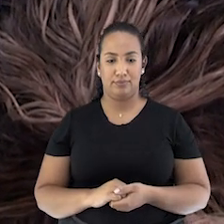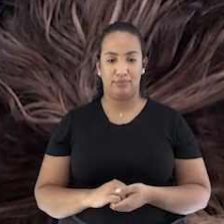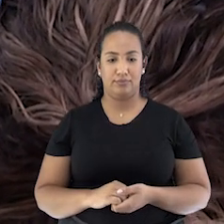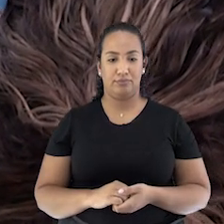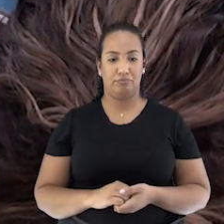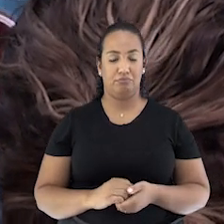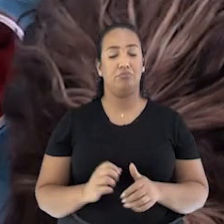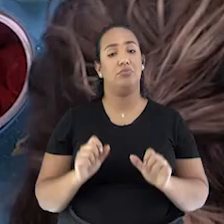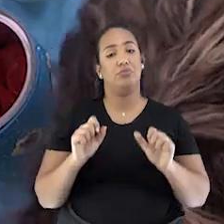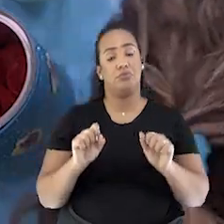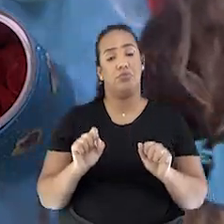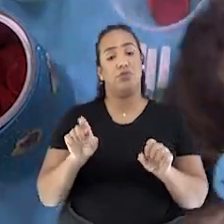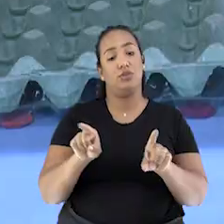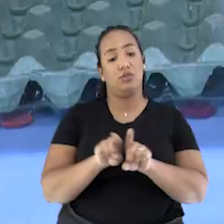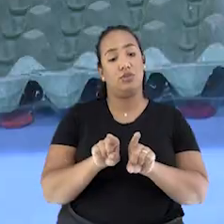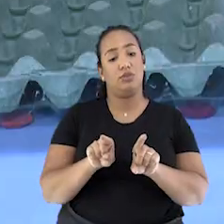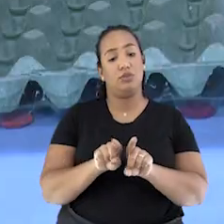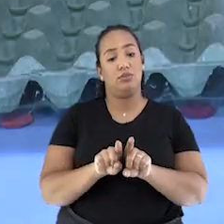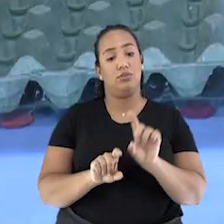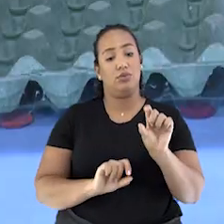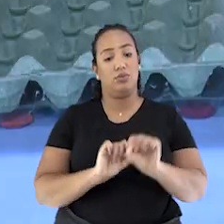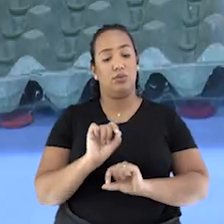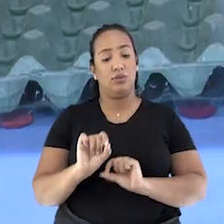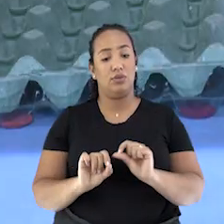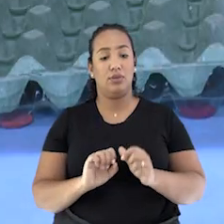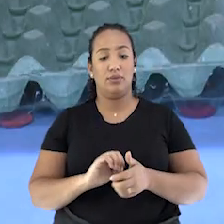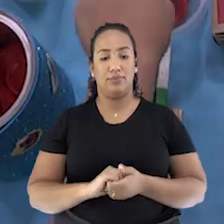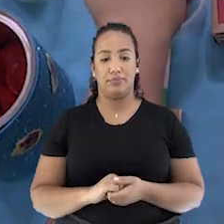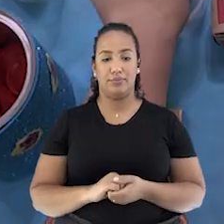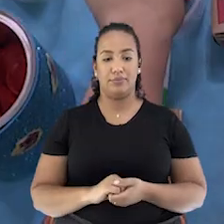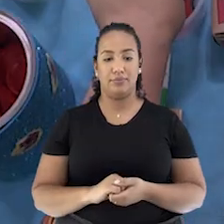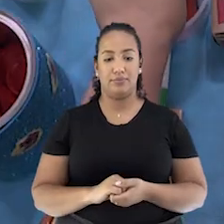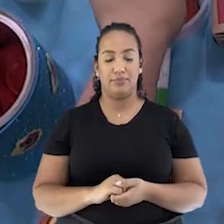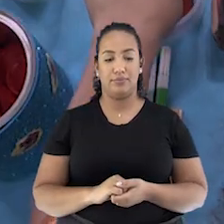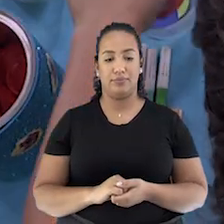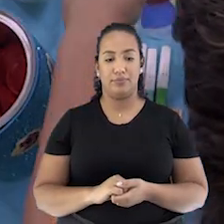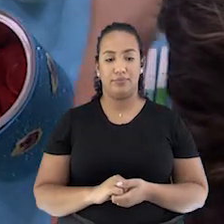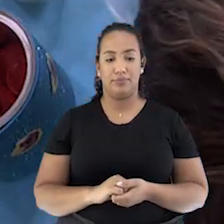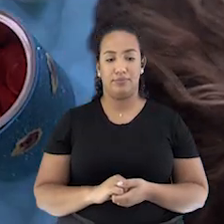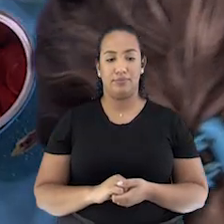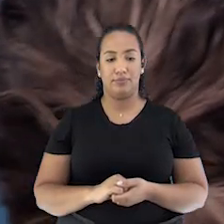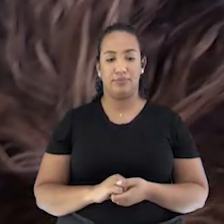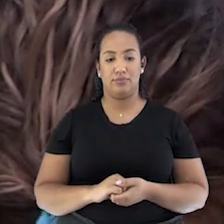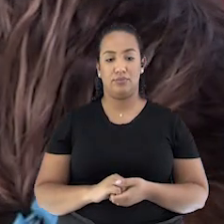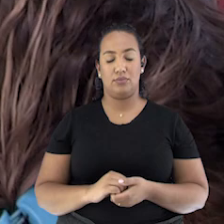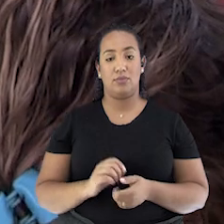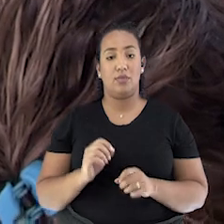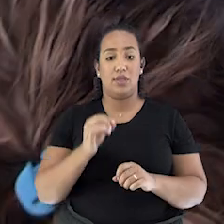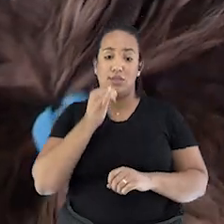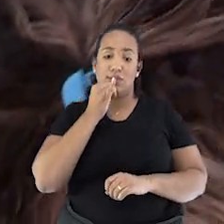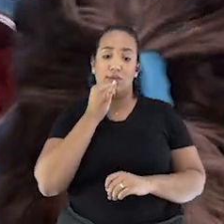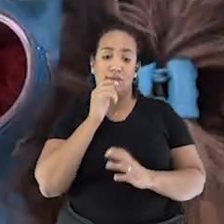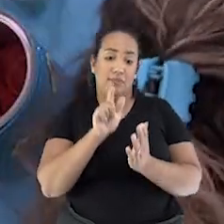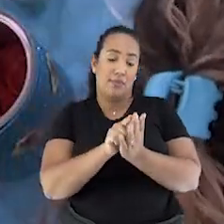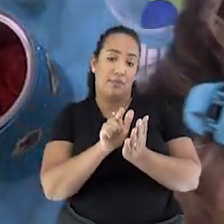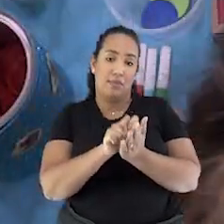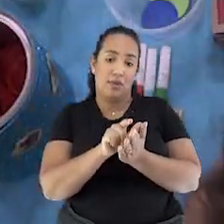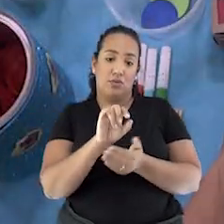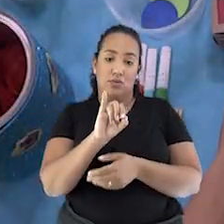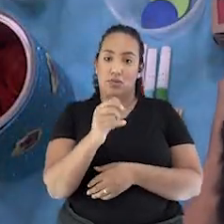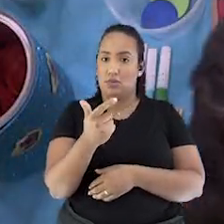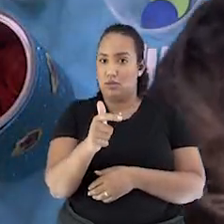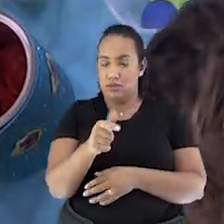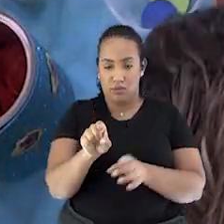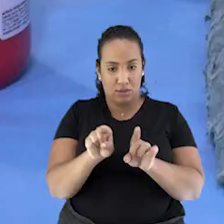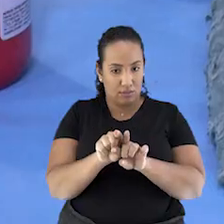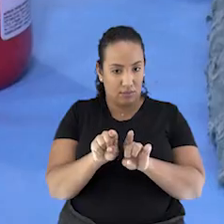a cor diferente, ou você pode também, aqui eu já tenho cortado, com papel colorido.